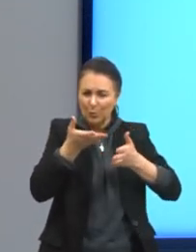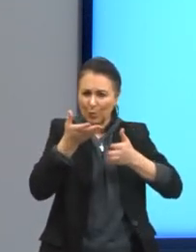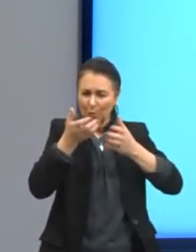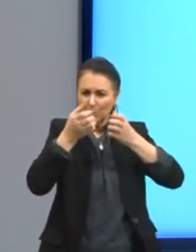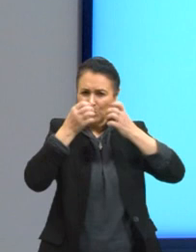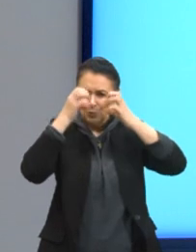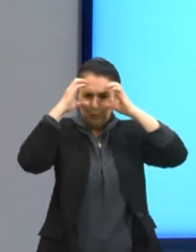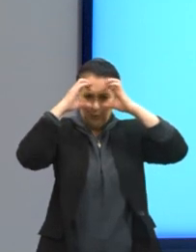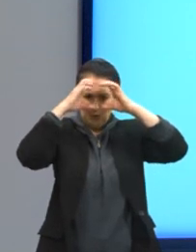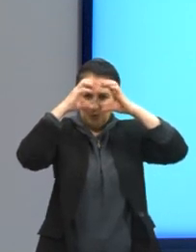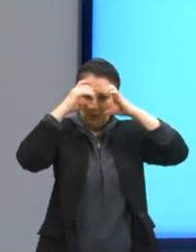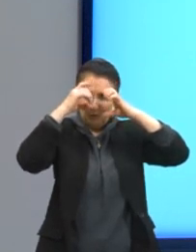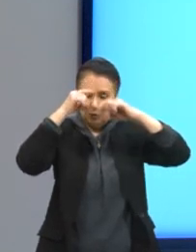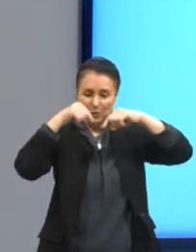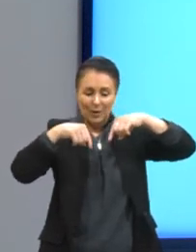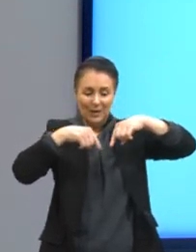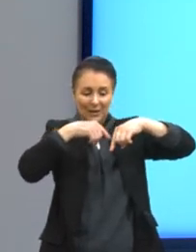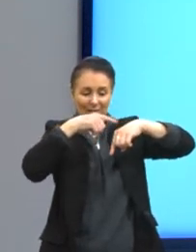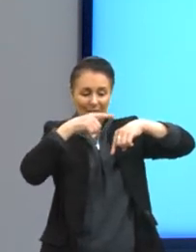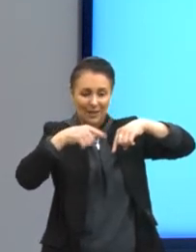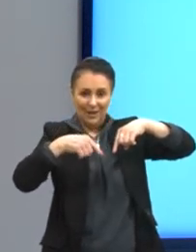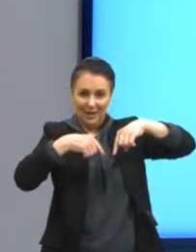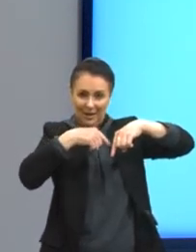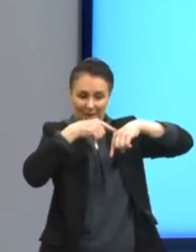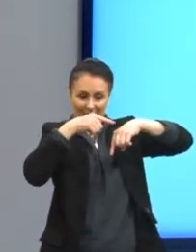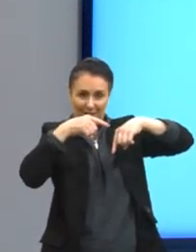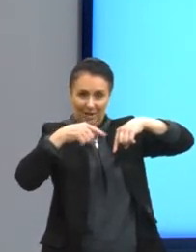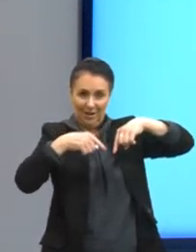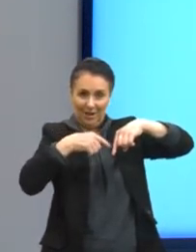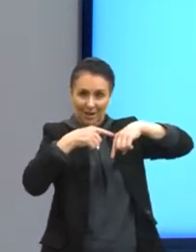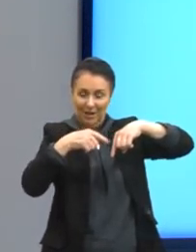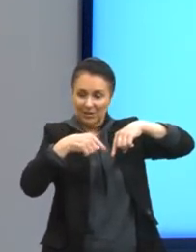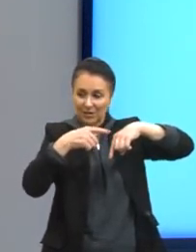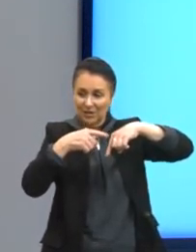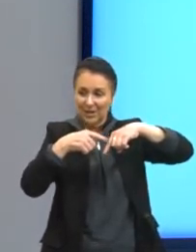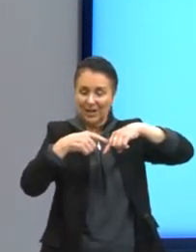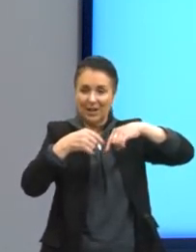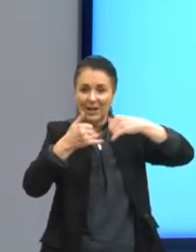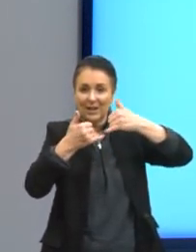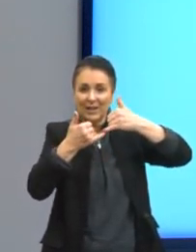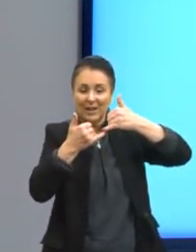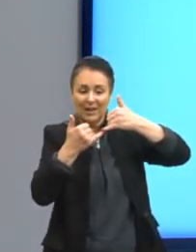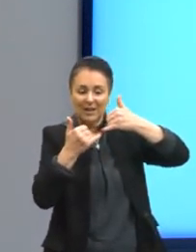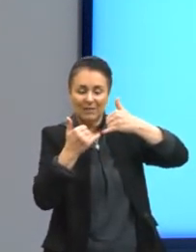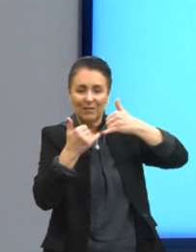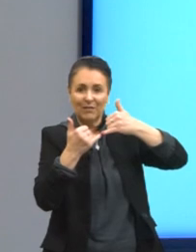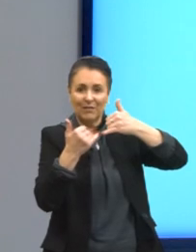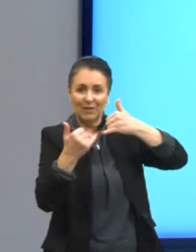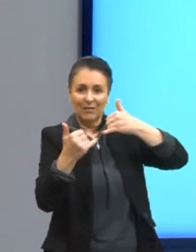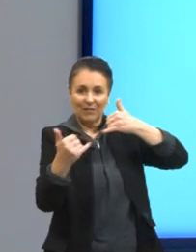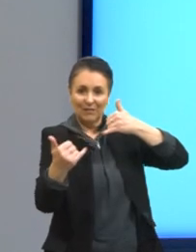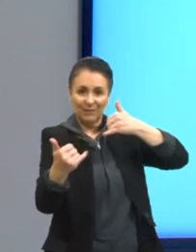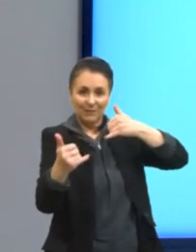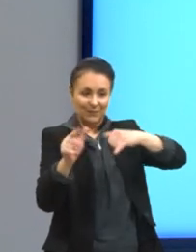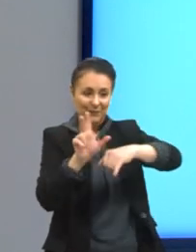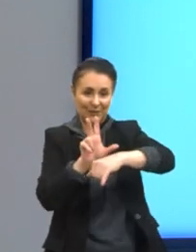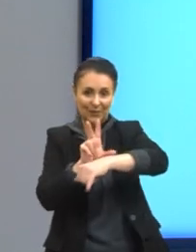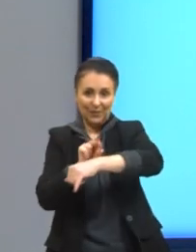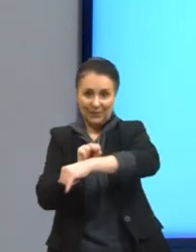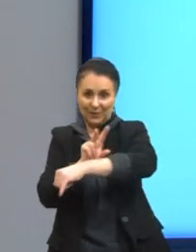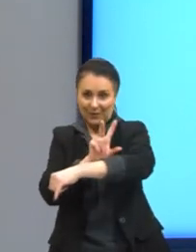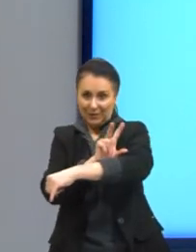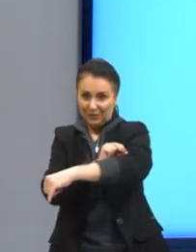viaja ao longo do neurônio eferente na direção de volta em direção ao músculo